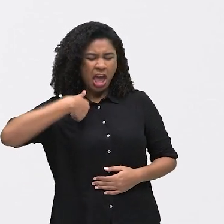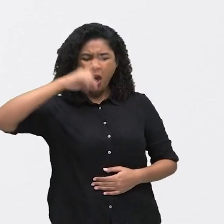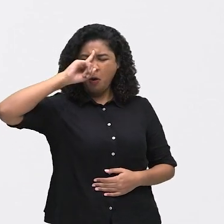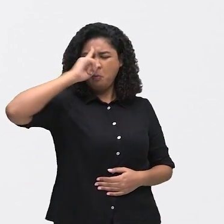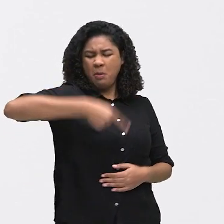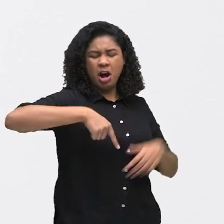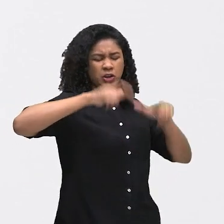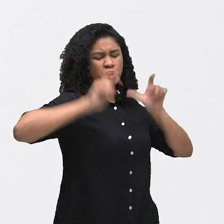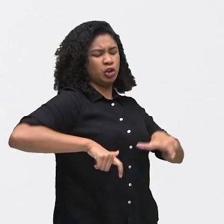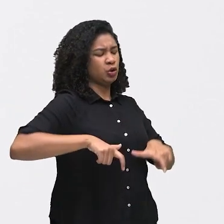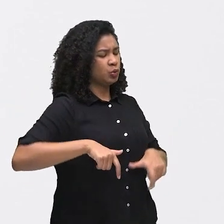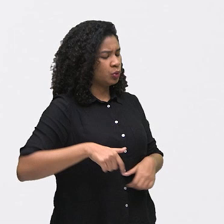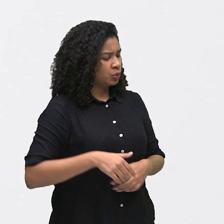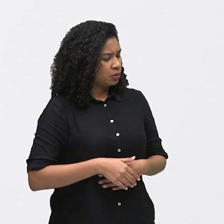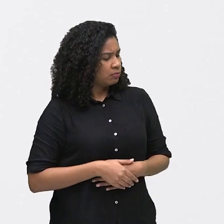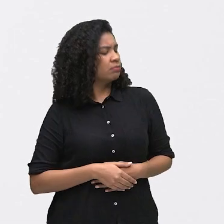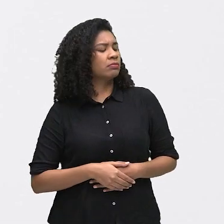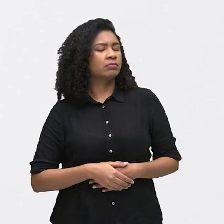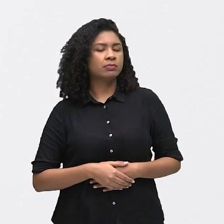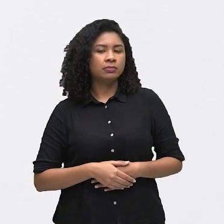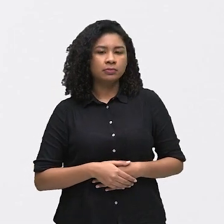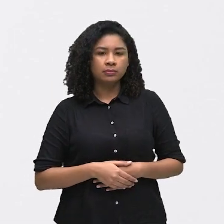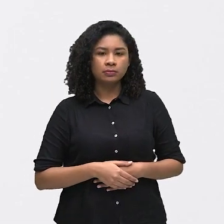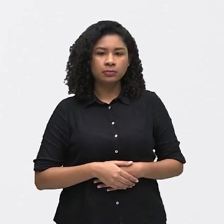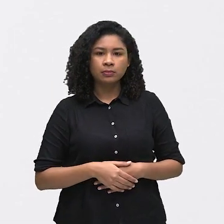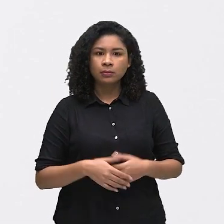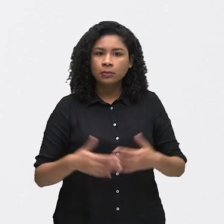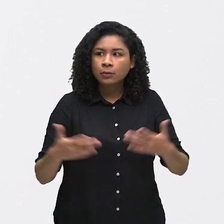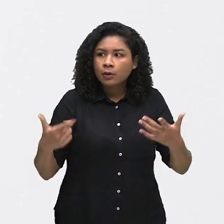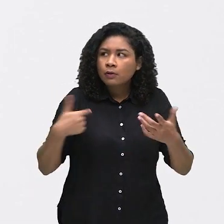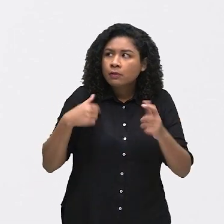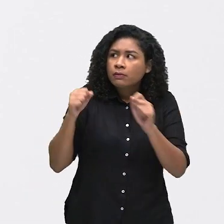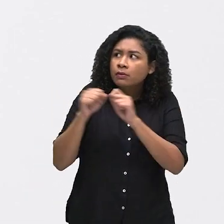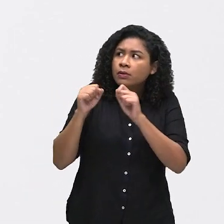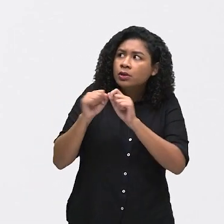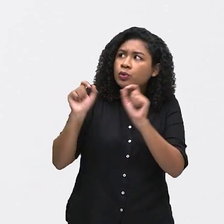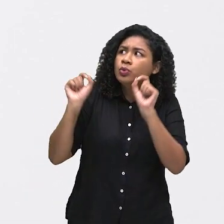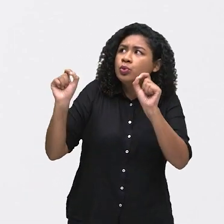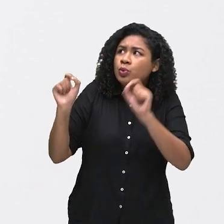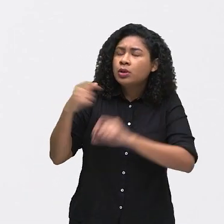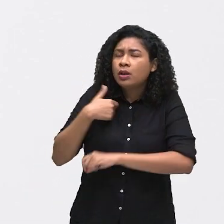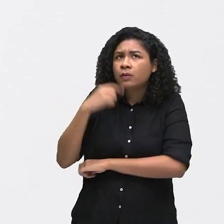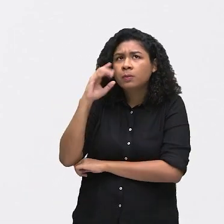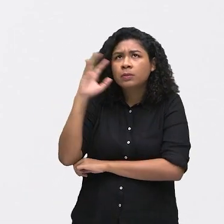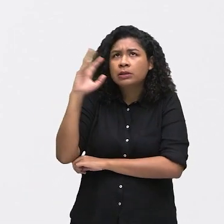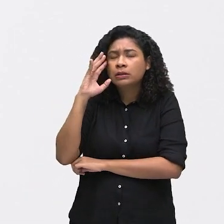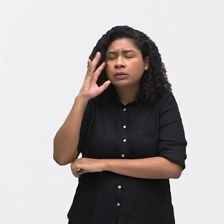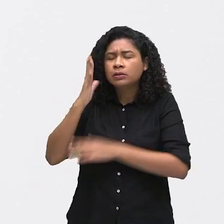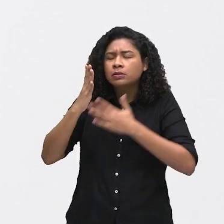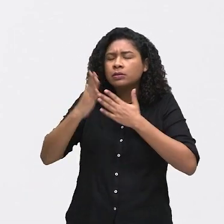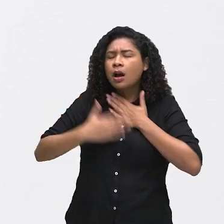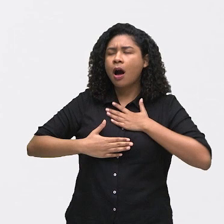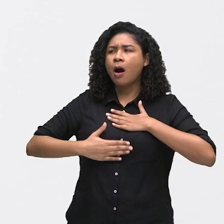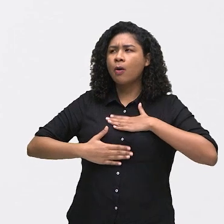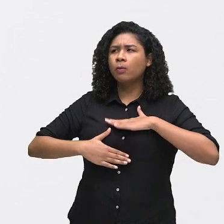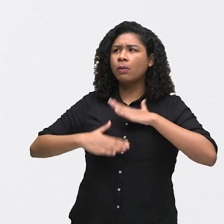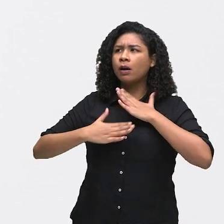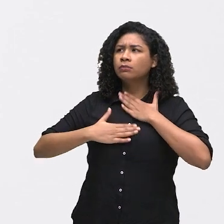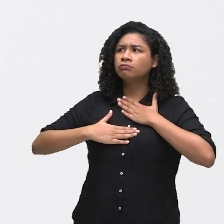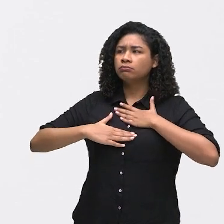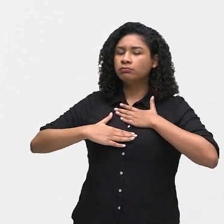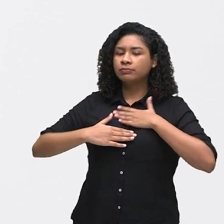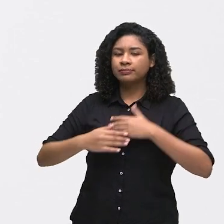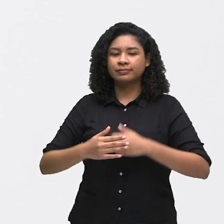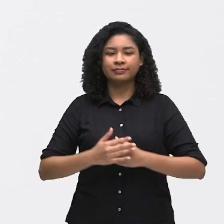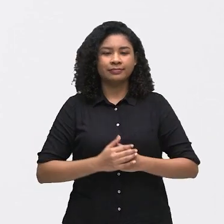pedaço sou eu. O que podia fazer? Calma, Toninho, disse para mim mesmo. Olha, que